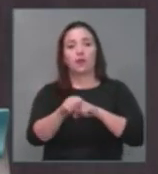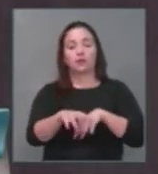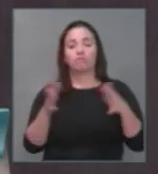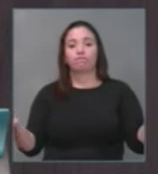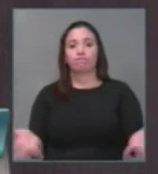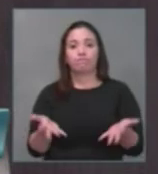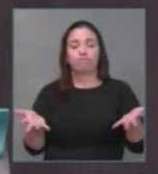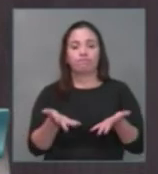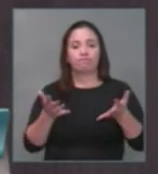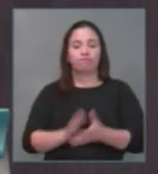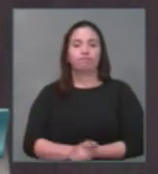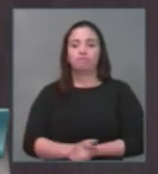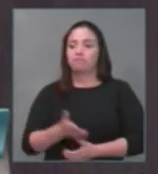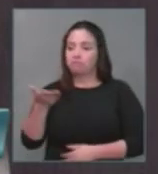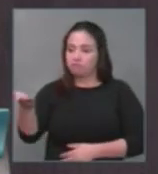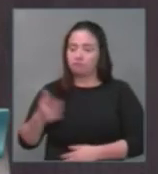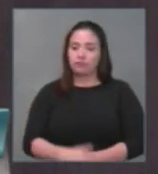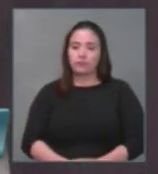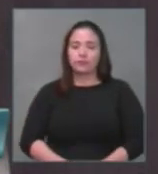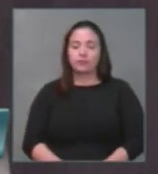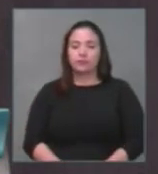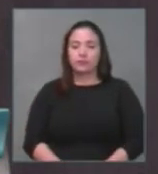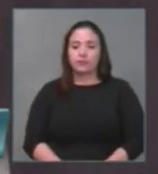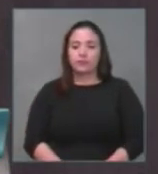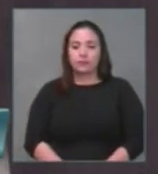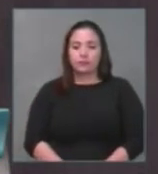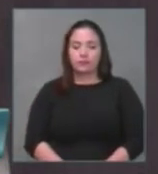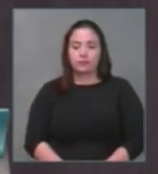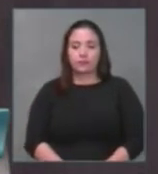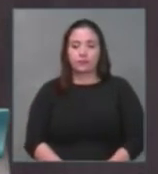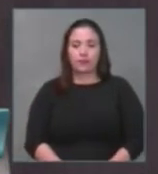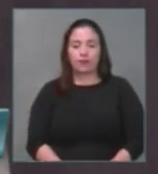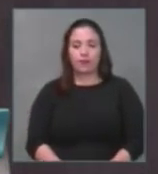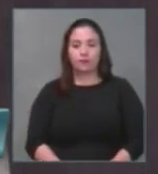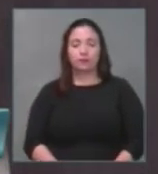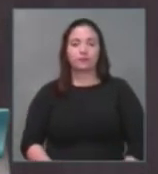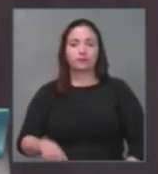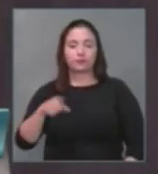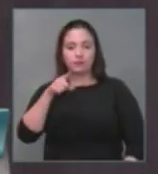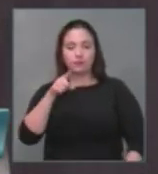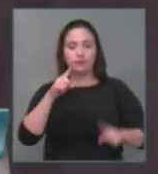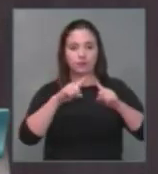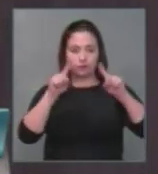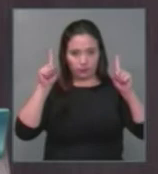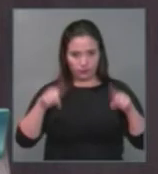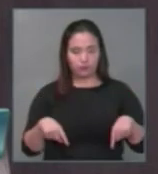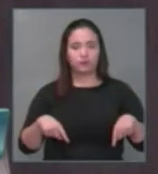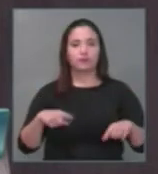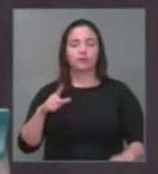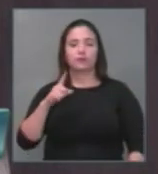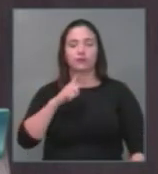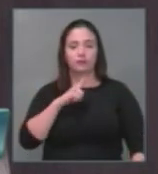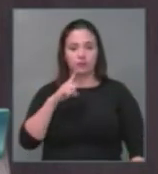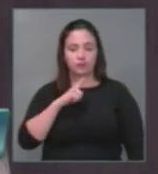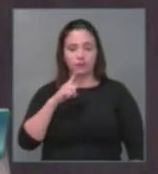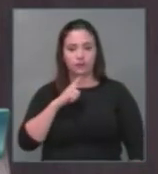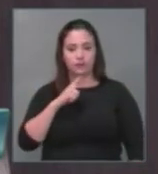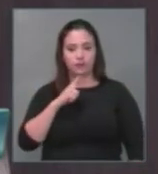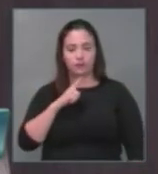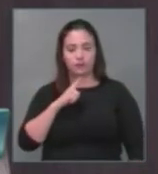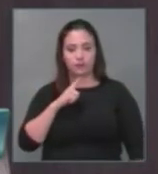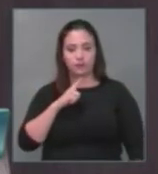permitir. Claro, pois não. 30 segundos. Essa mensagem, ela também contempla, o nobre deputado